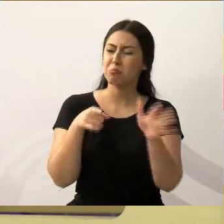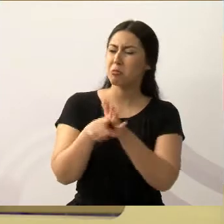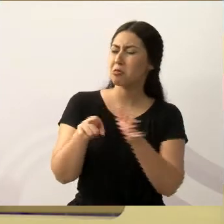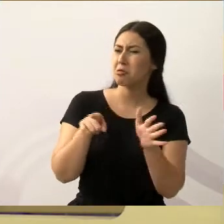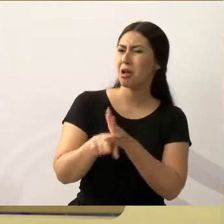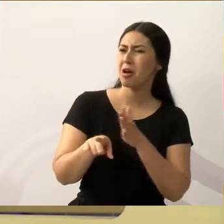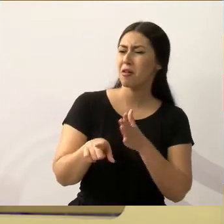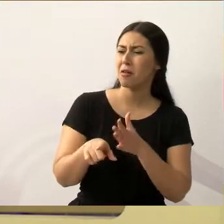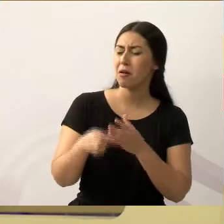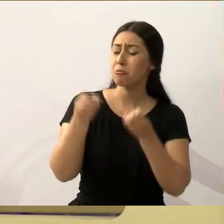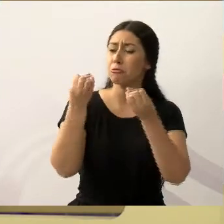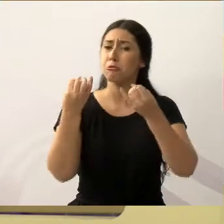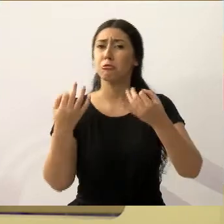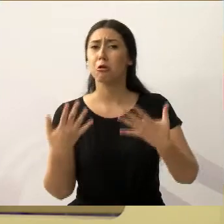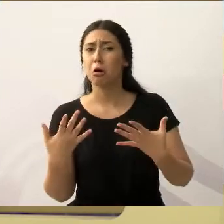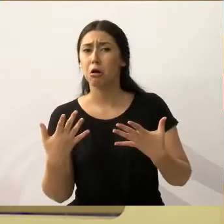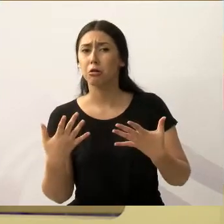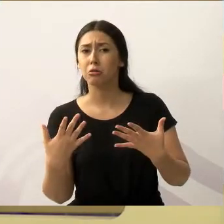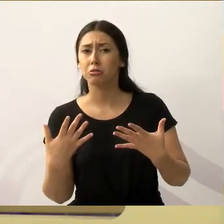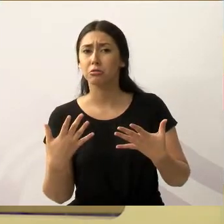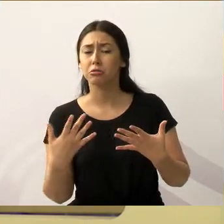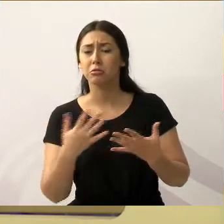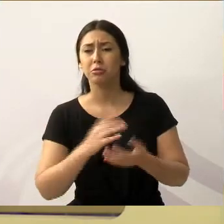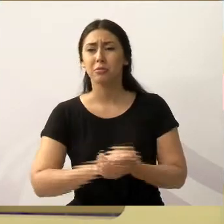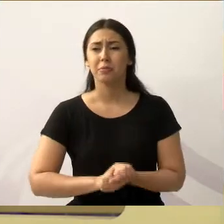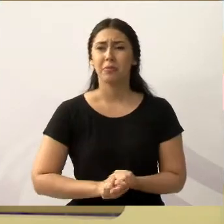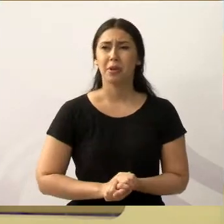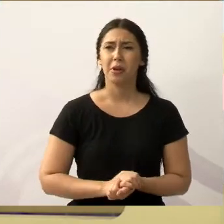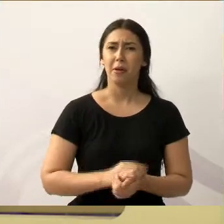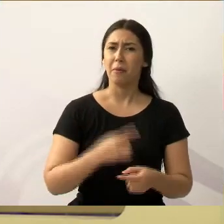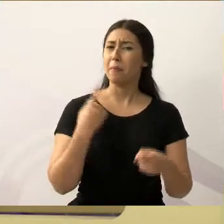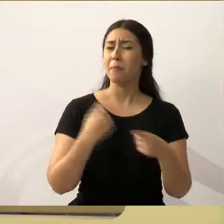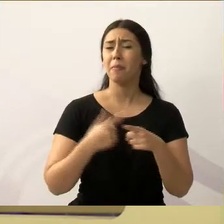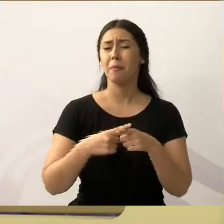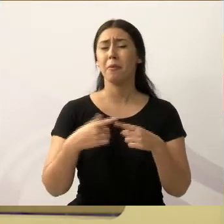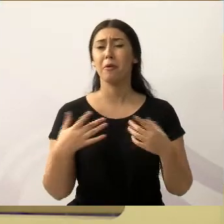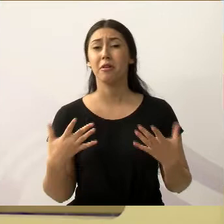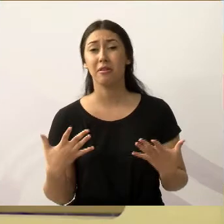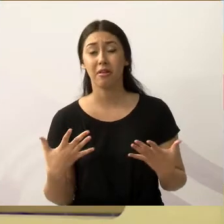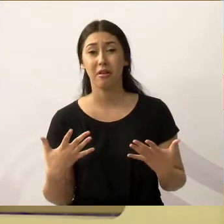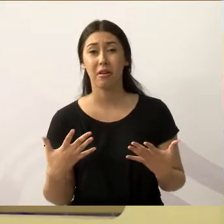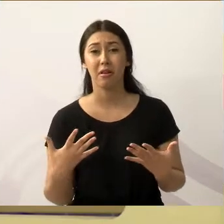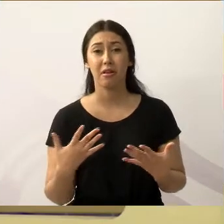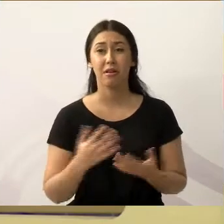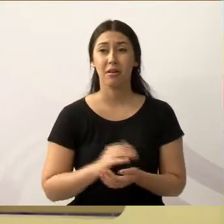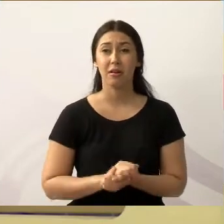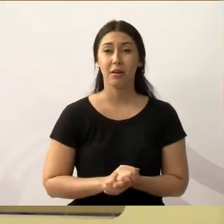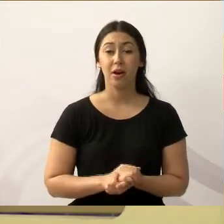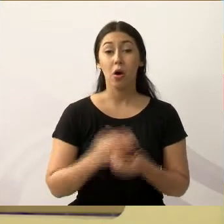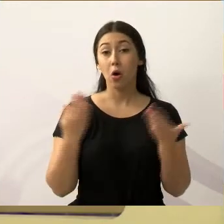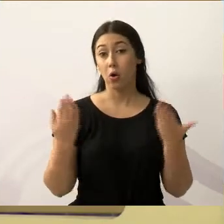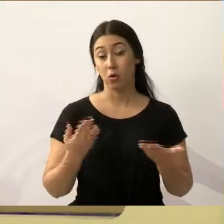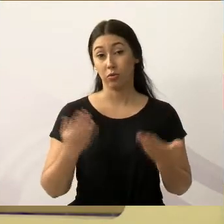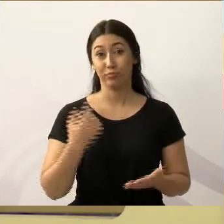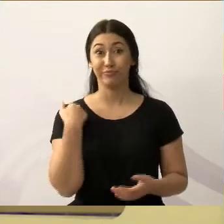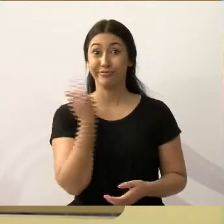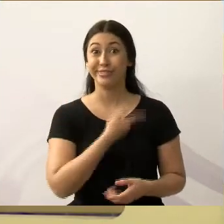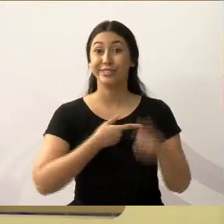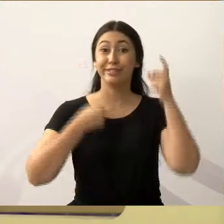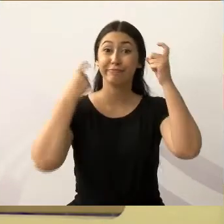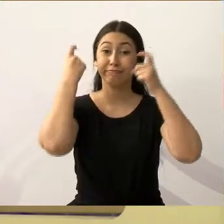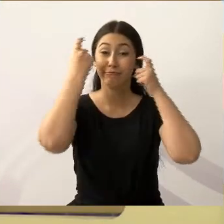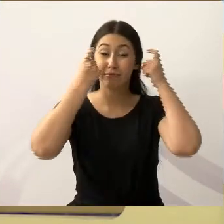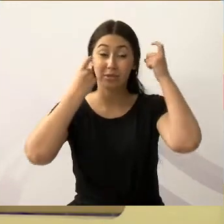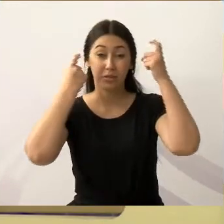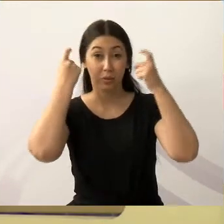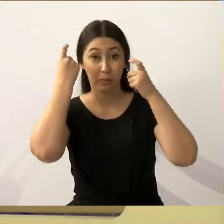R$ 154,00. Mas por que o valor desta parcela? Porque existe hoje a preocupação maior hoje da